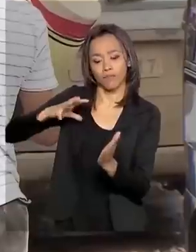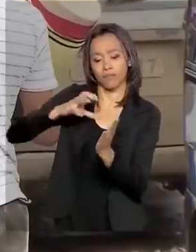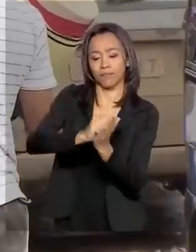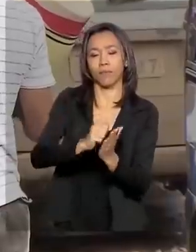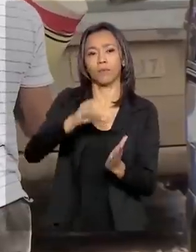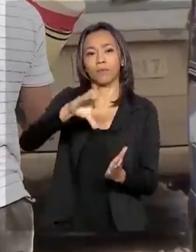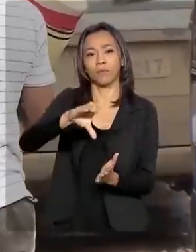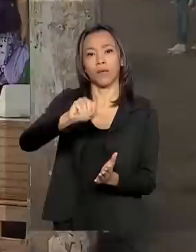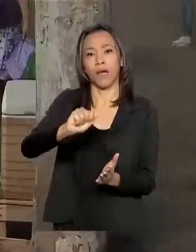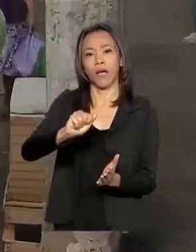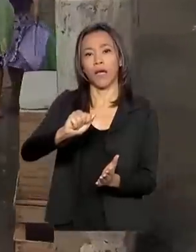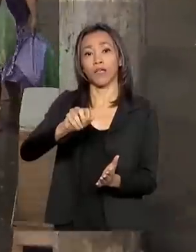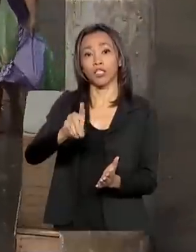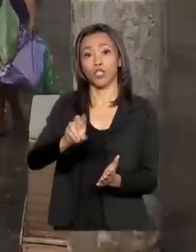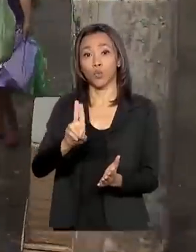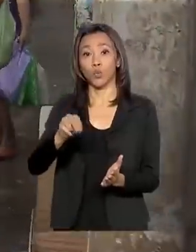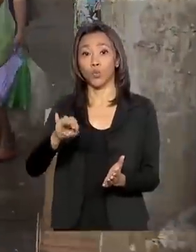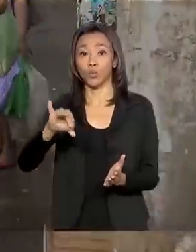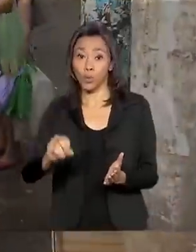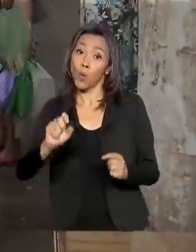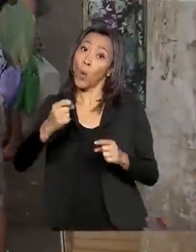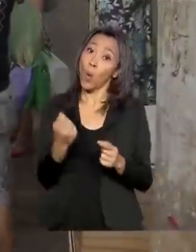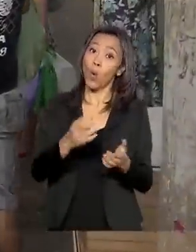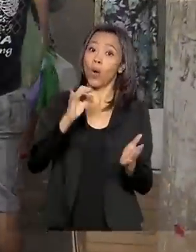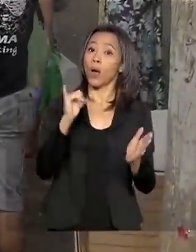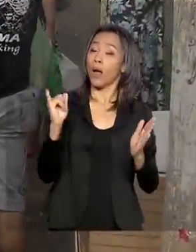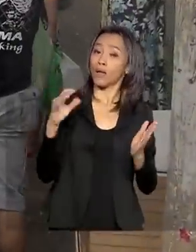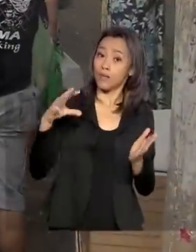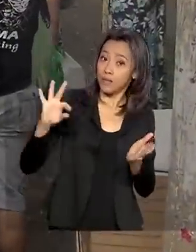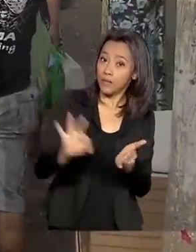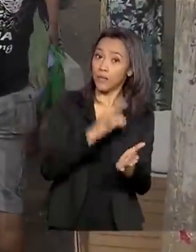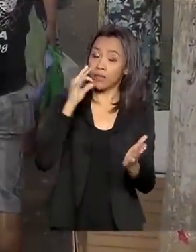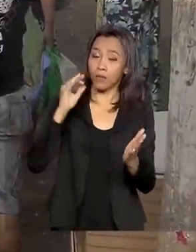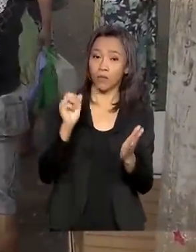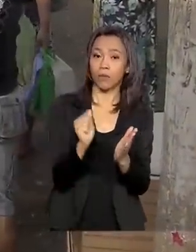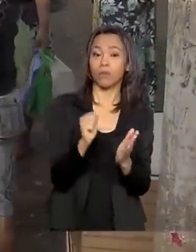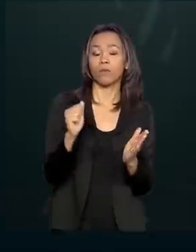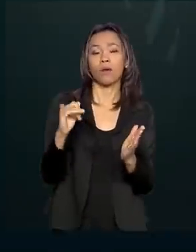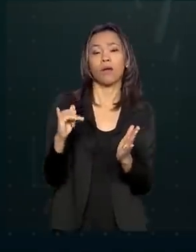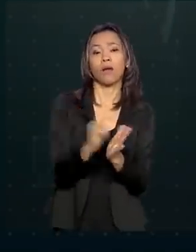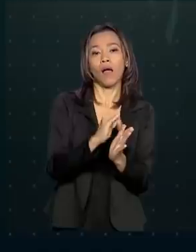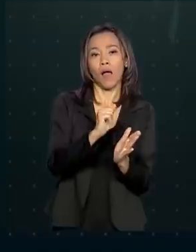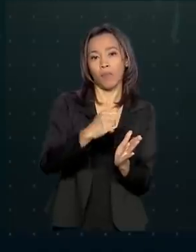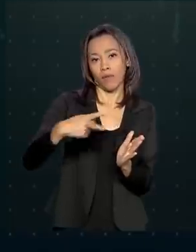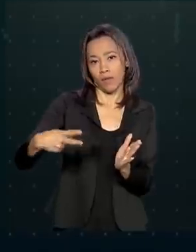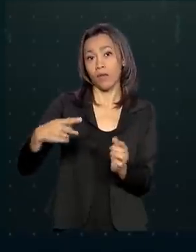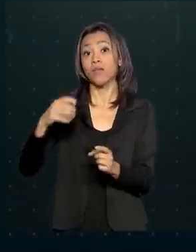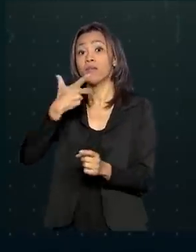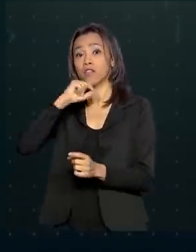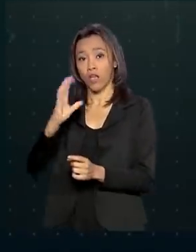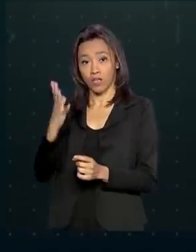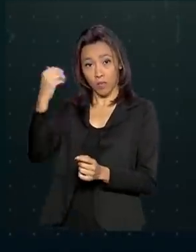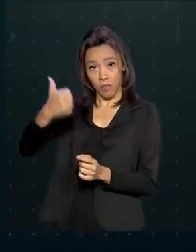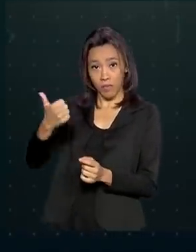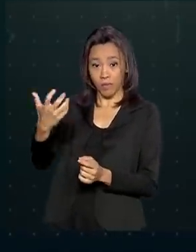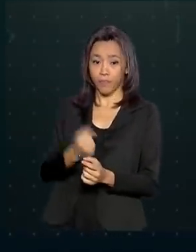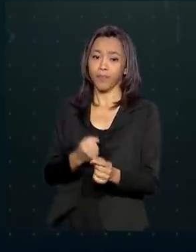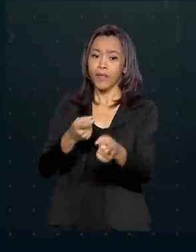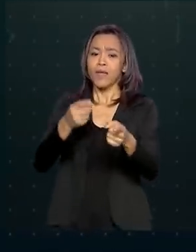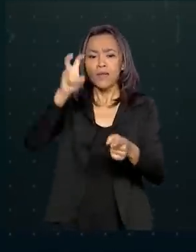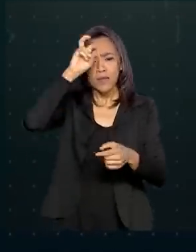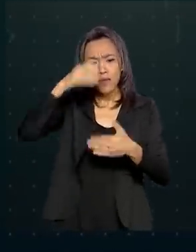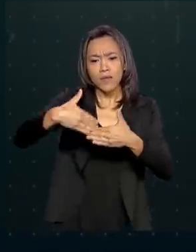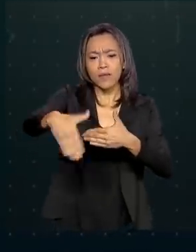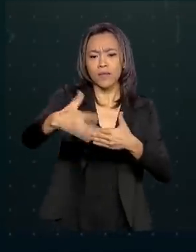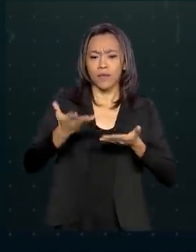e inscritos pelo aplicativo ou site que já receberam a primeira parcela. Na quinta-feira, recebem os nascidos em